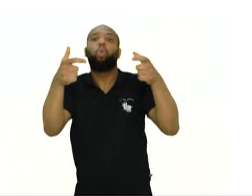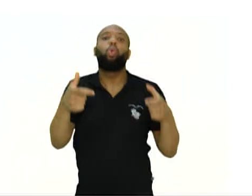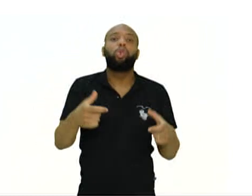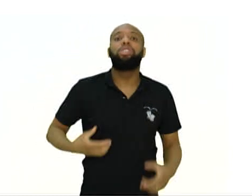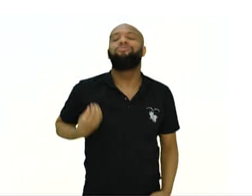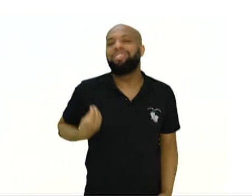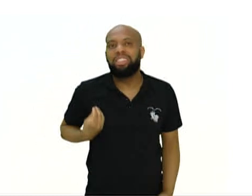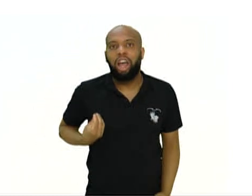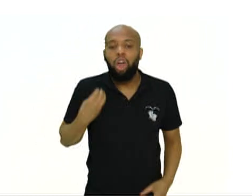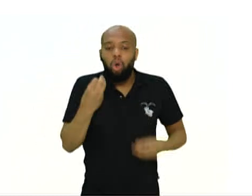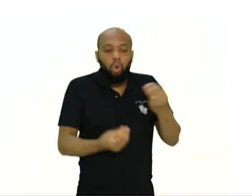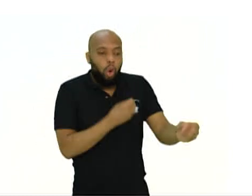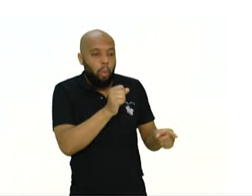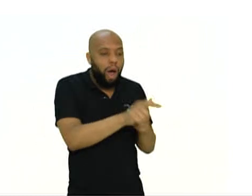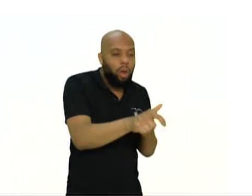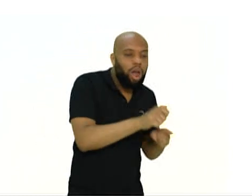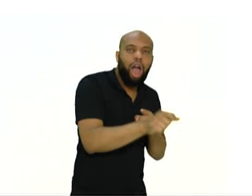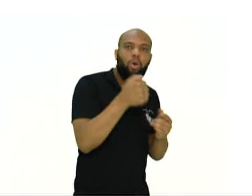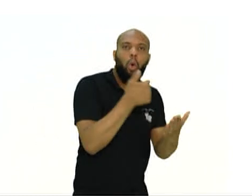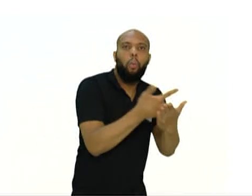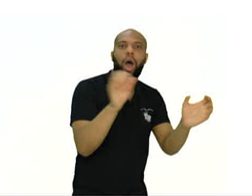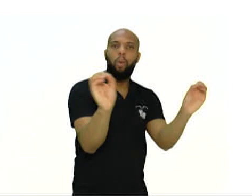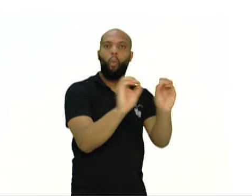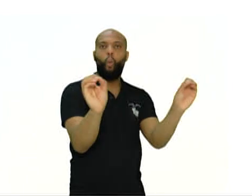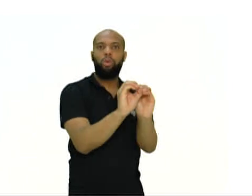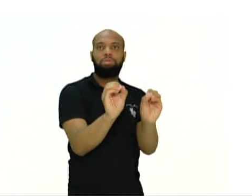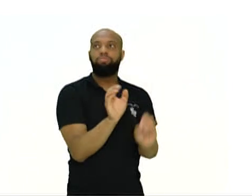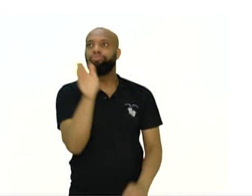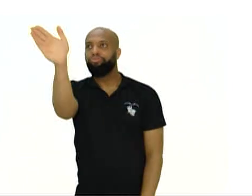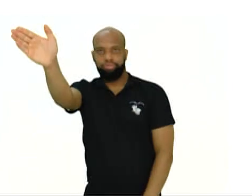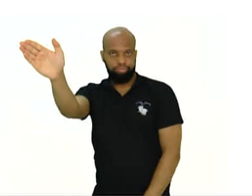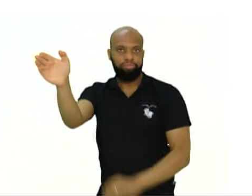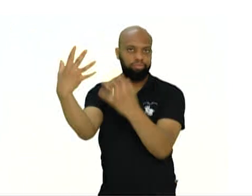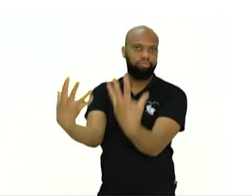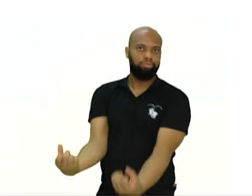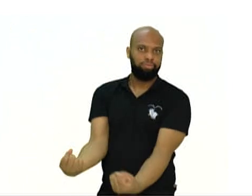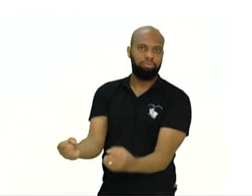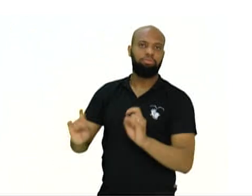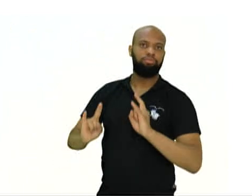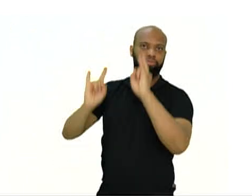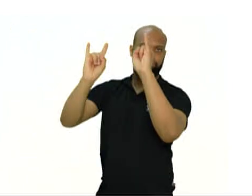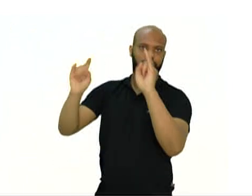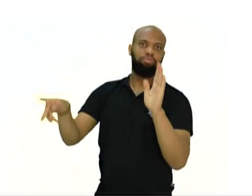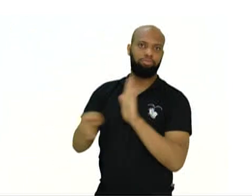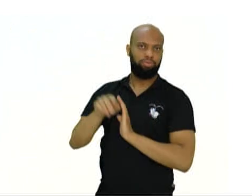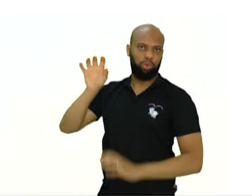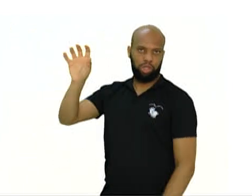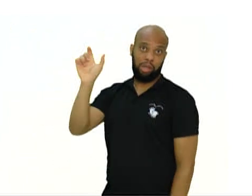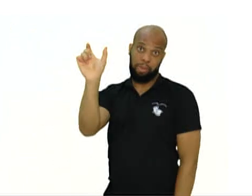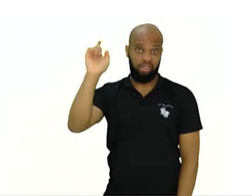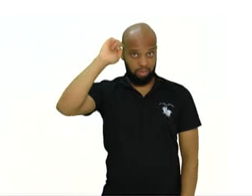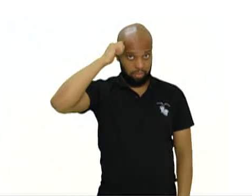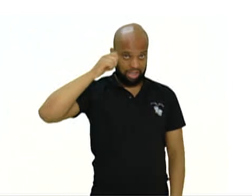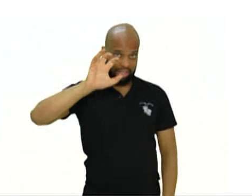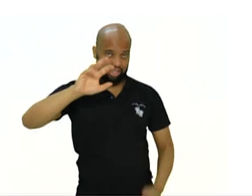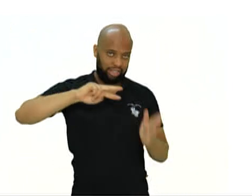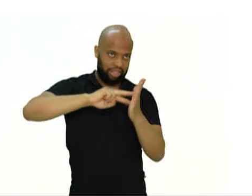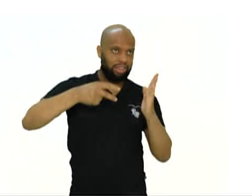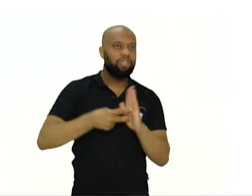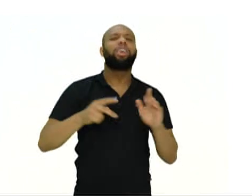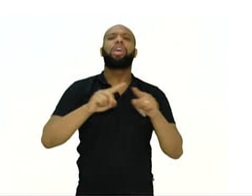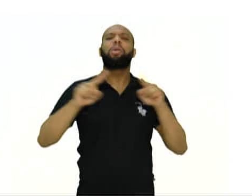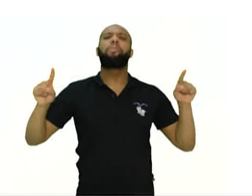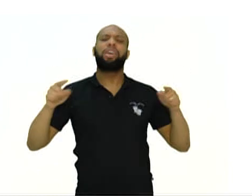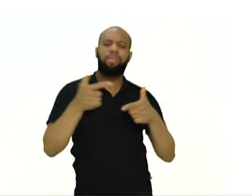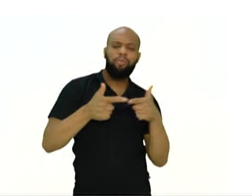não têm condição de habitar em outro local, e aí eles acabam ocupando os cortiços. Qual é o grande problema